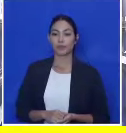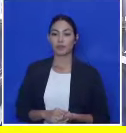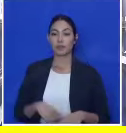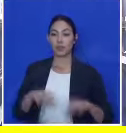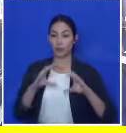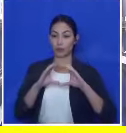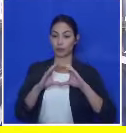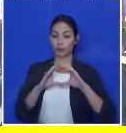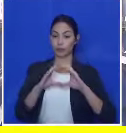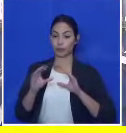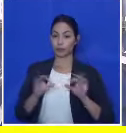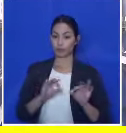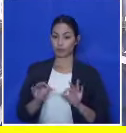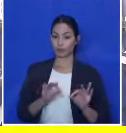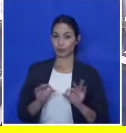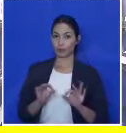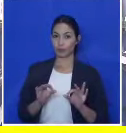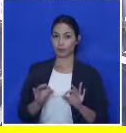Bolas posicionadas.